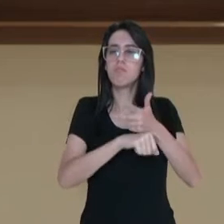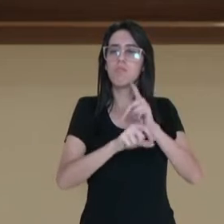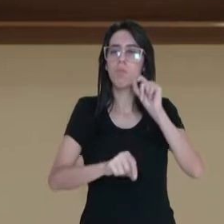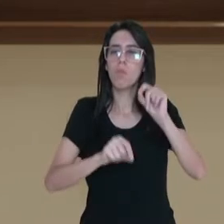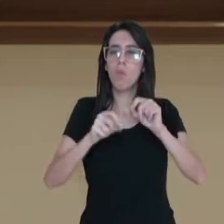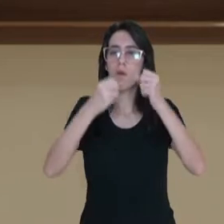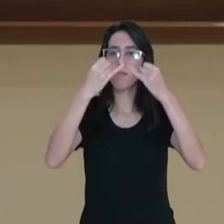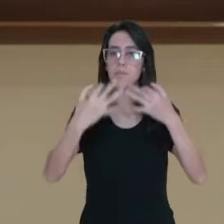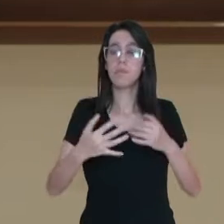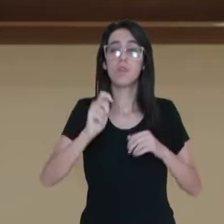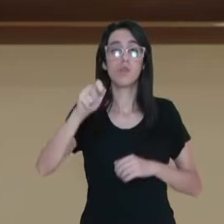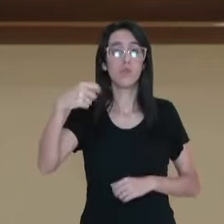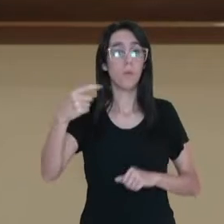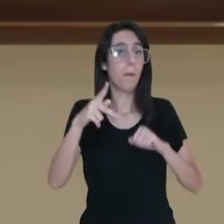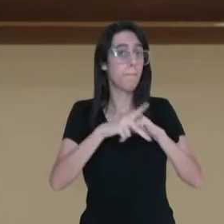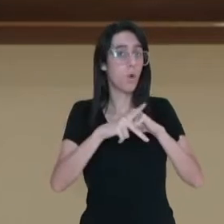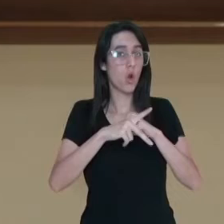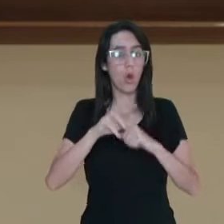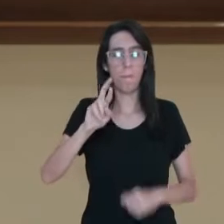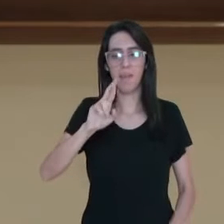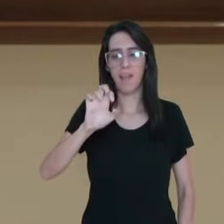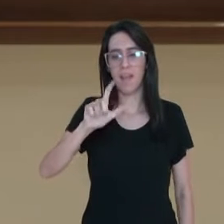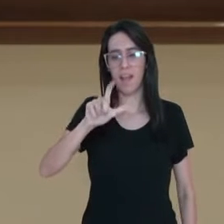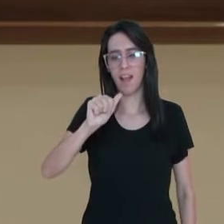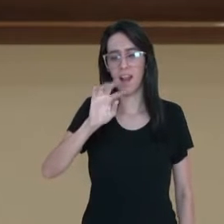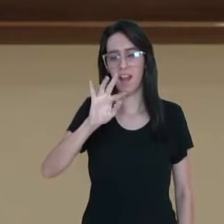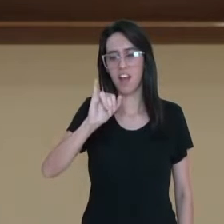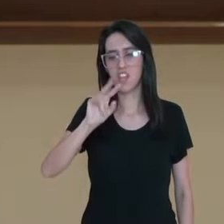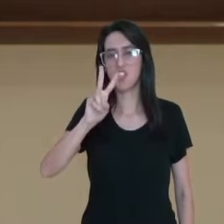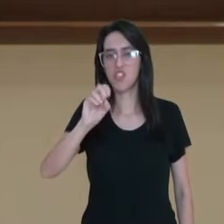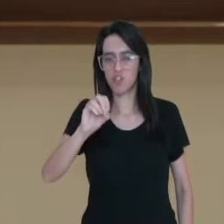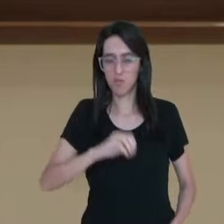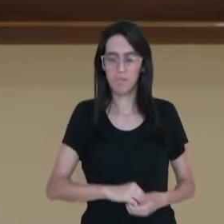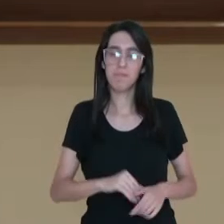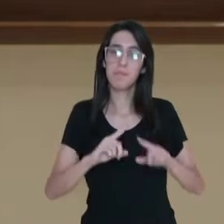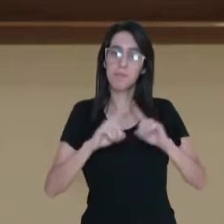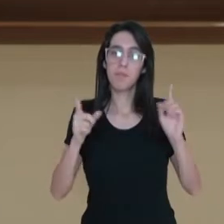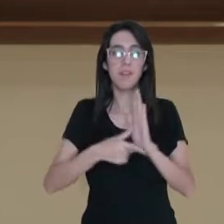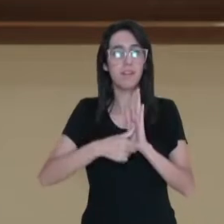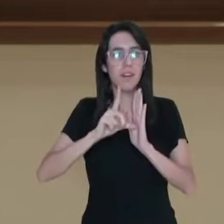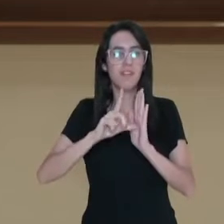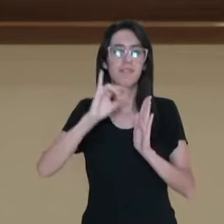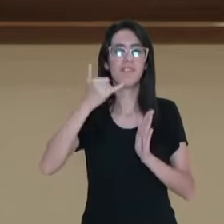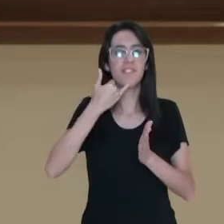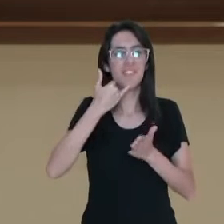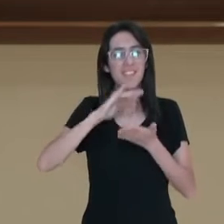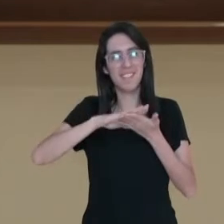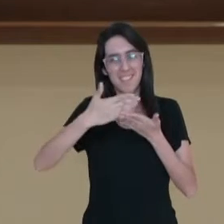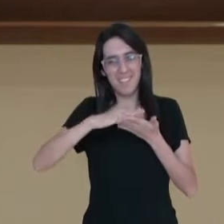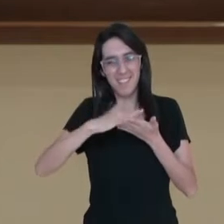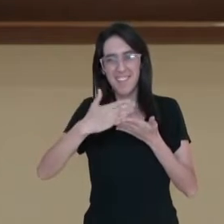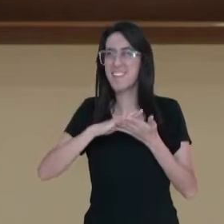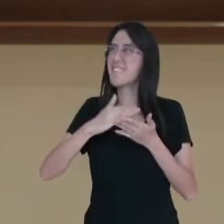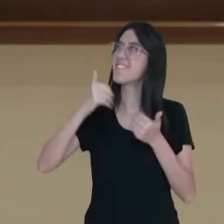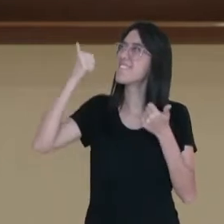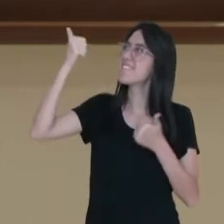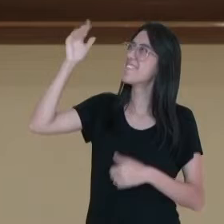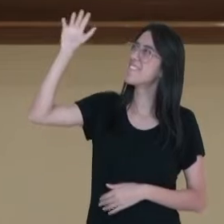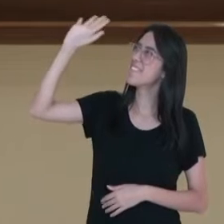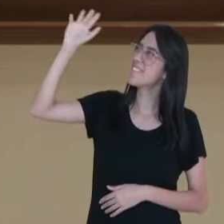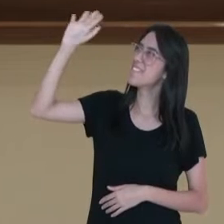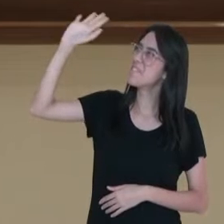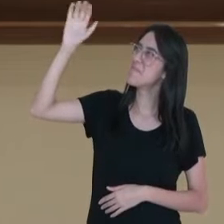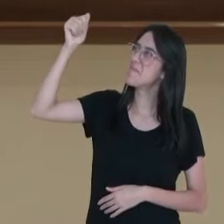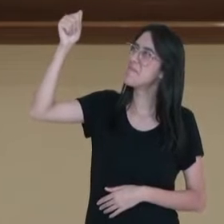pronome relativo. Mas antes de irmos aos conteúdos, vamos cumprimentar a nossa intérprete de Libras, a Jéssica. Tudo